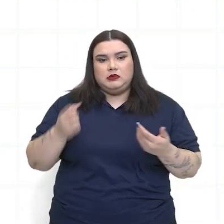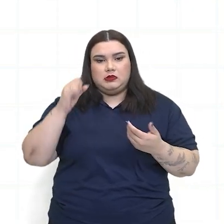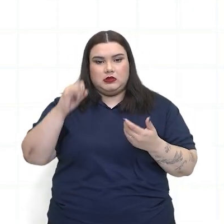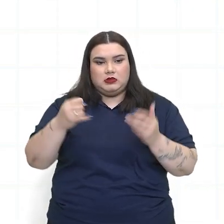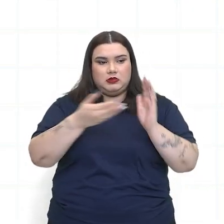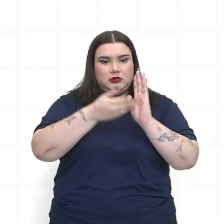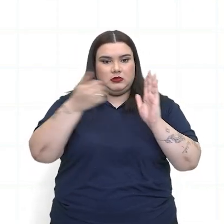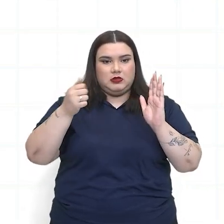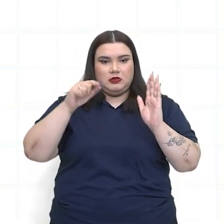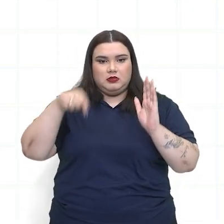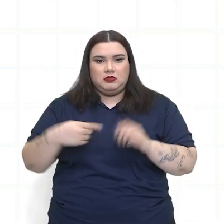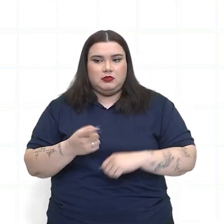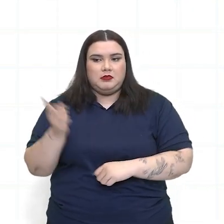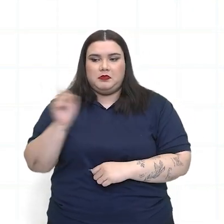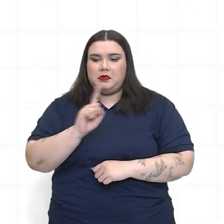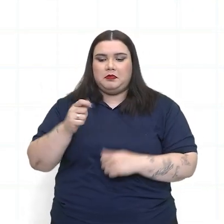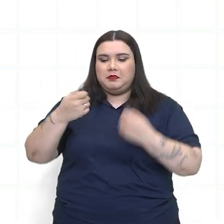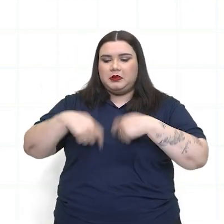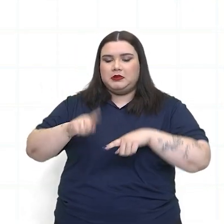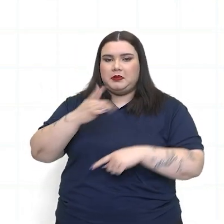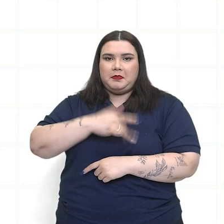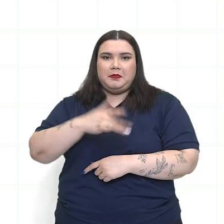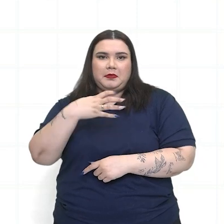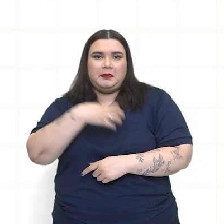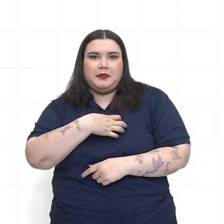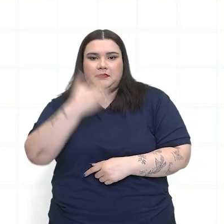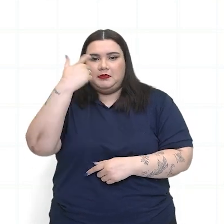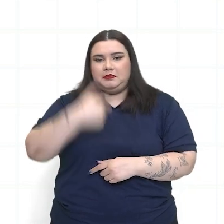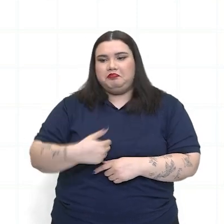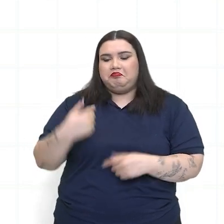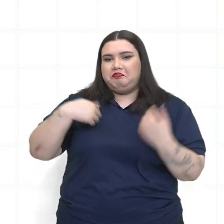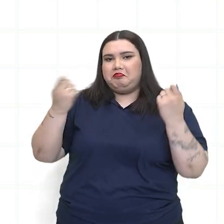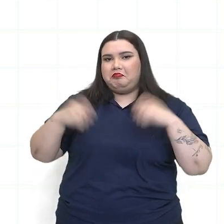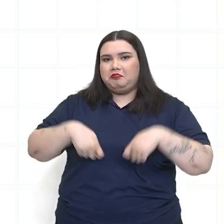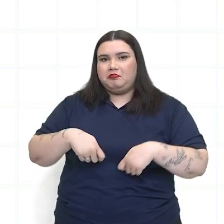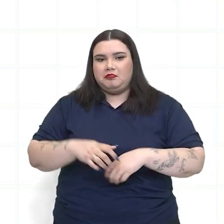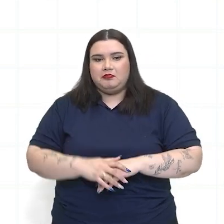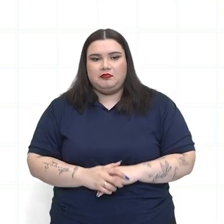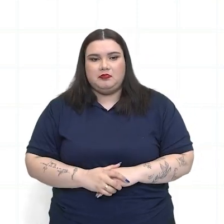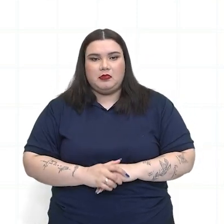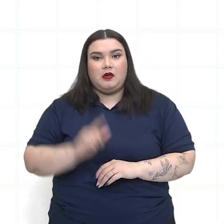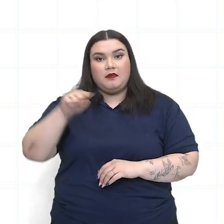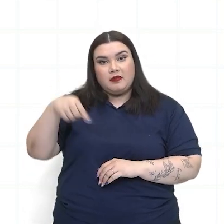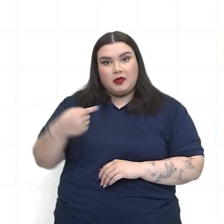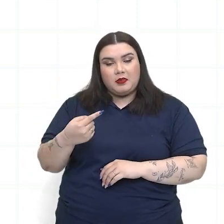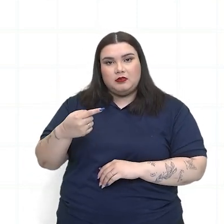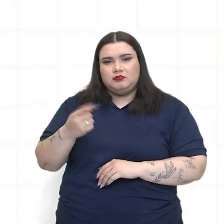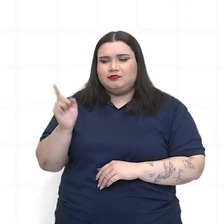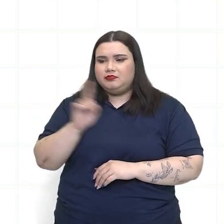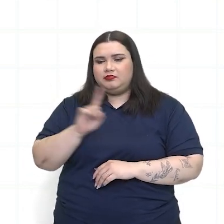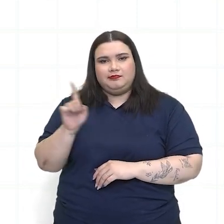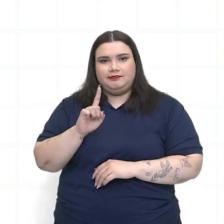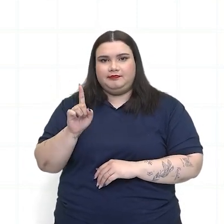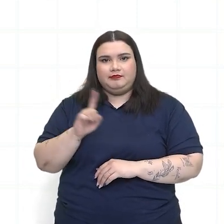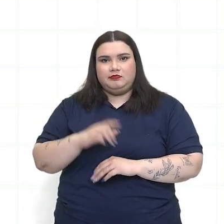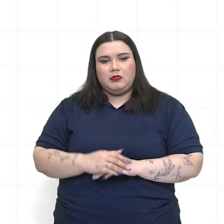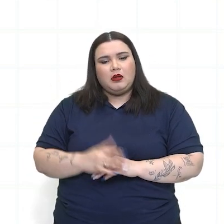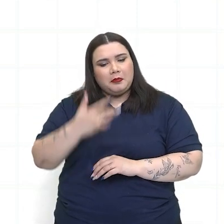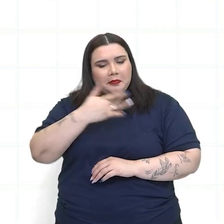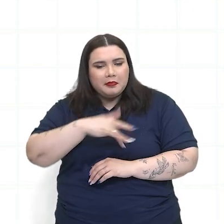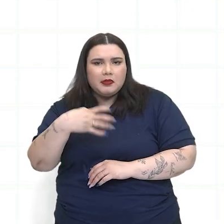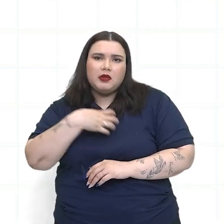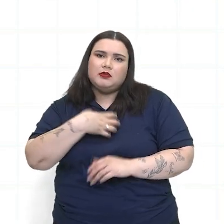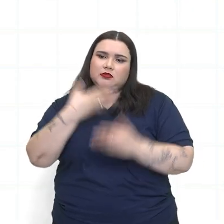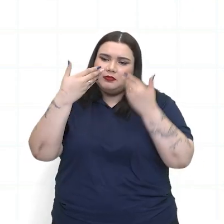essas vírgulas, fica assim, ó. Não tenha pena de mim. Eu mereço. Agora com a vírgula. Não. Tenha pena